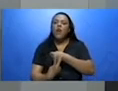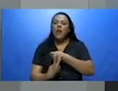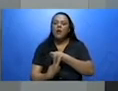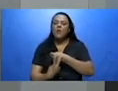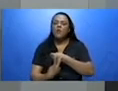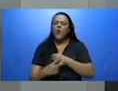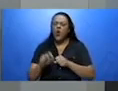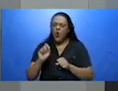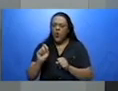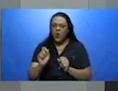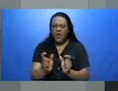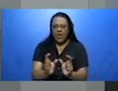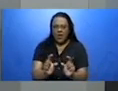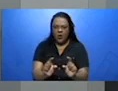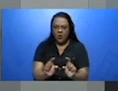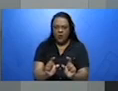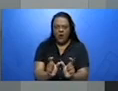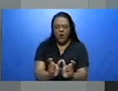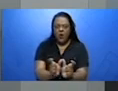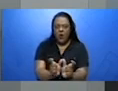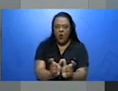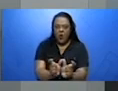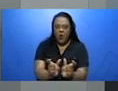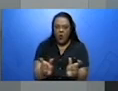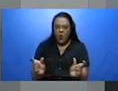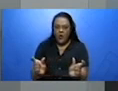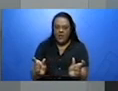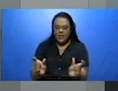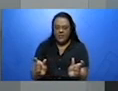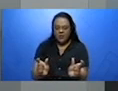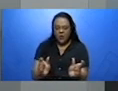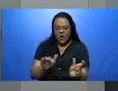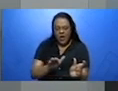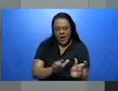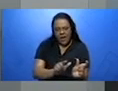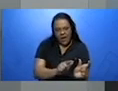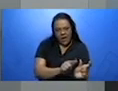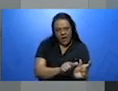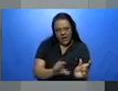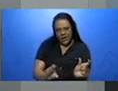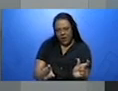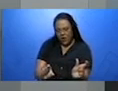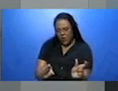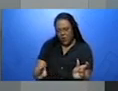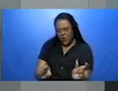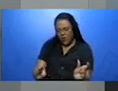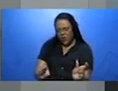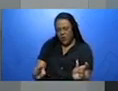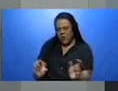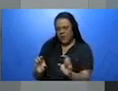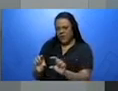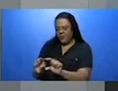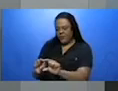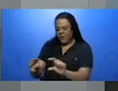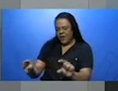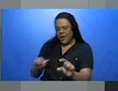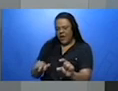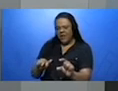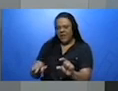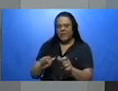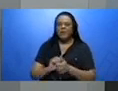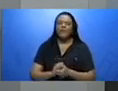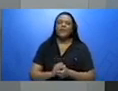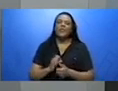Subordinadas, que nós já vimos, nós vimos as subordinadas, que são 3 classificações. São as subordinadas substantivas,